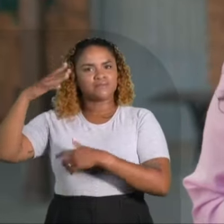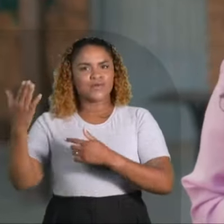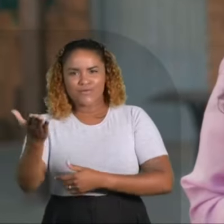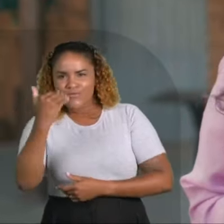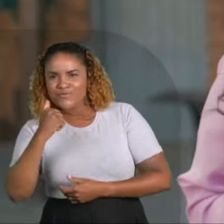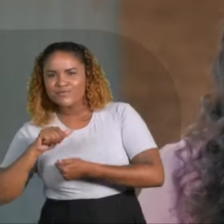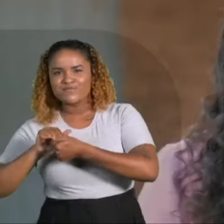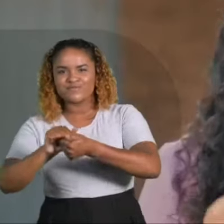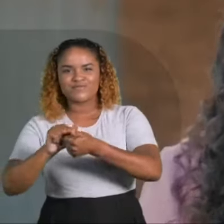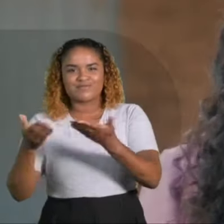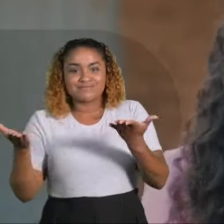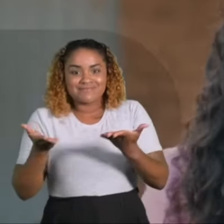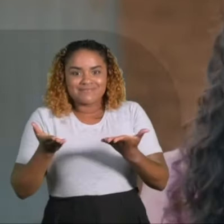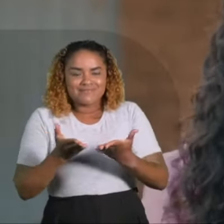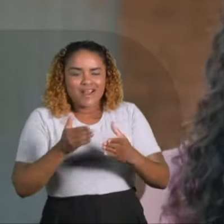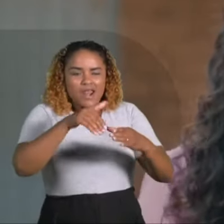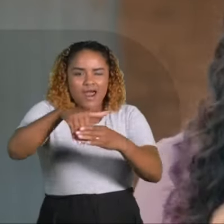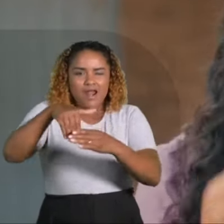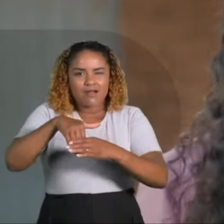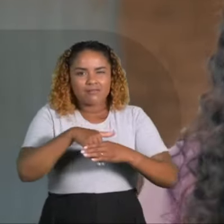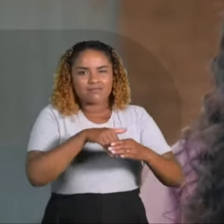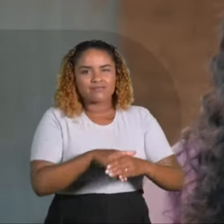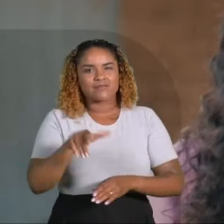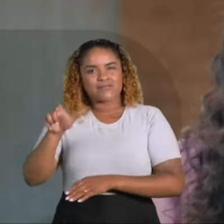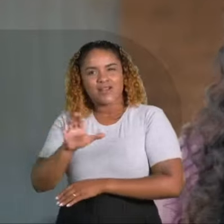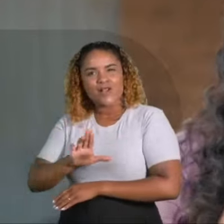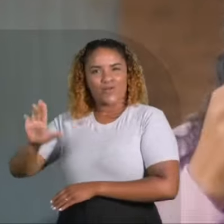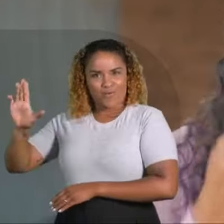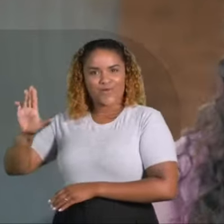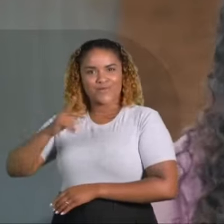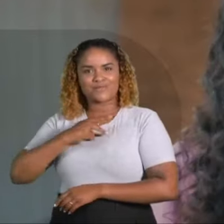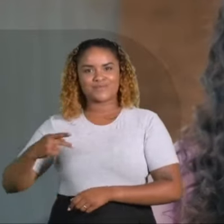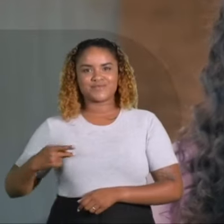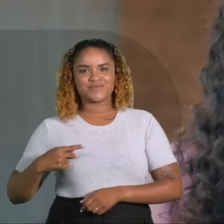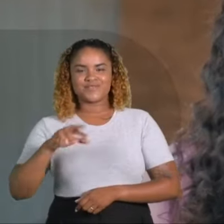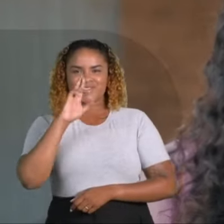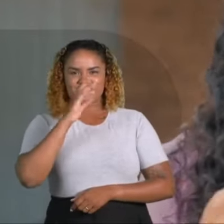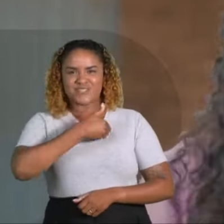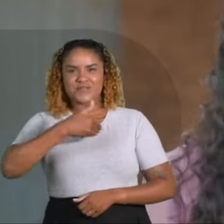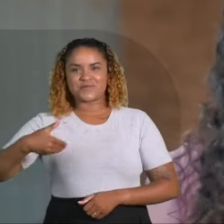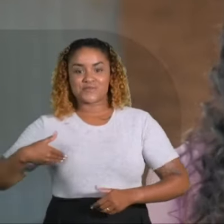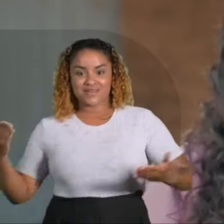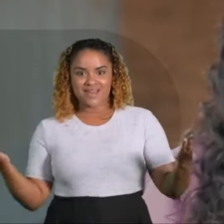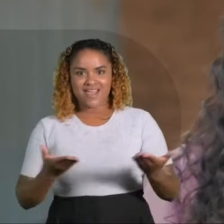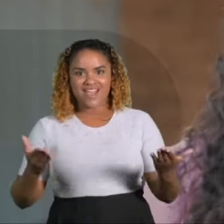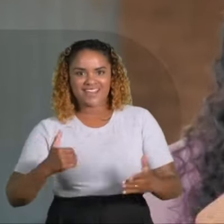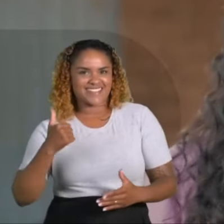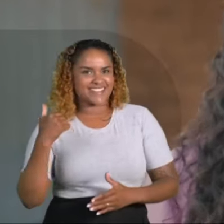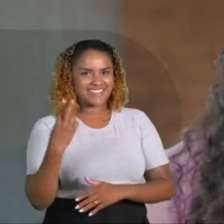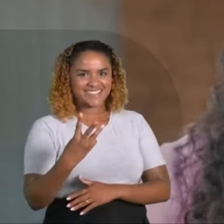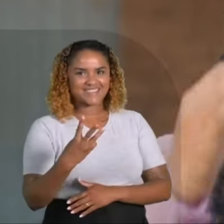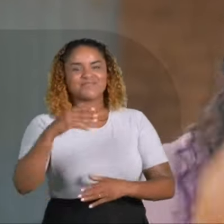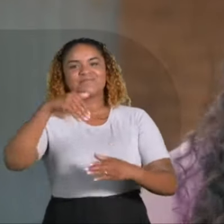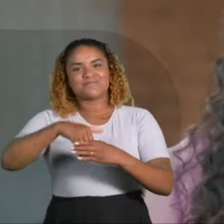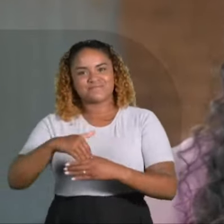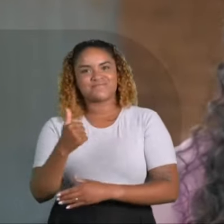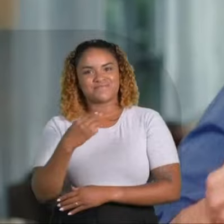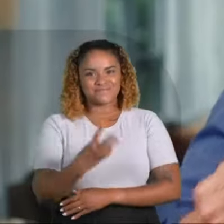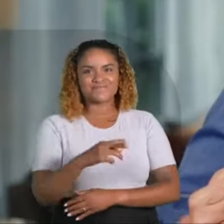das políticas de seu governo. Vamos todas juntas, voto a voto, eleger Lula presidente e Rogério governador. Agora